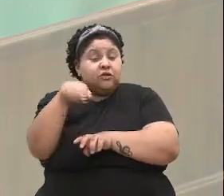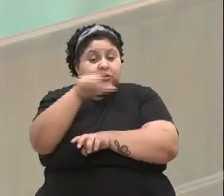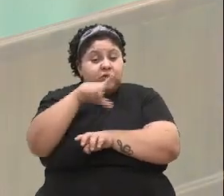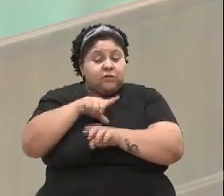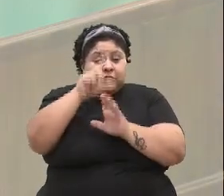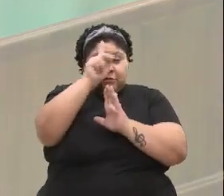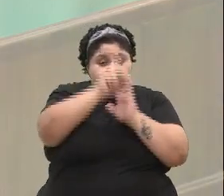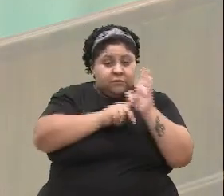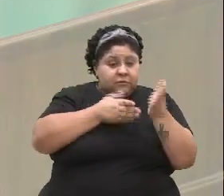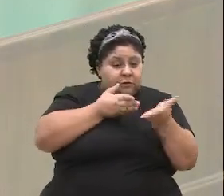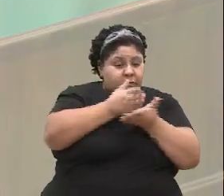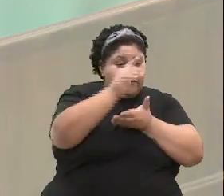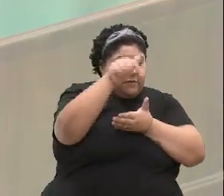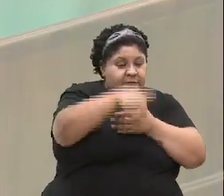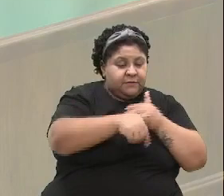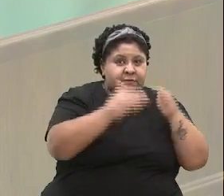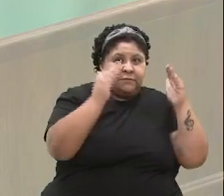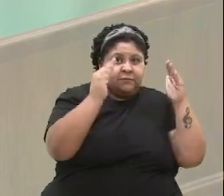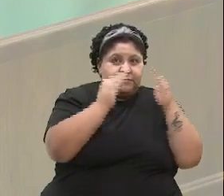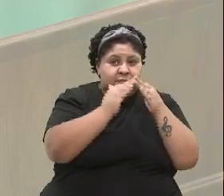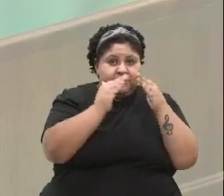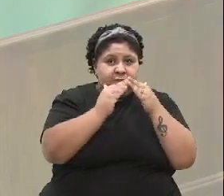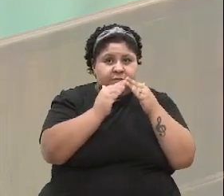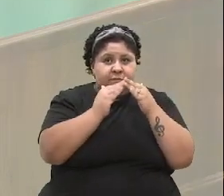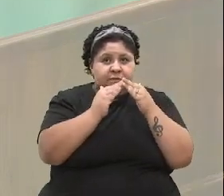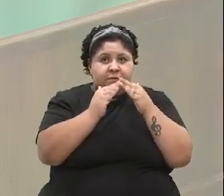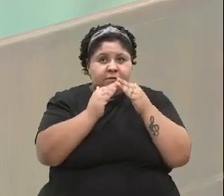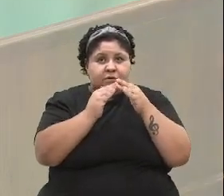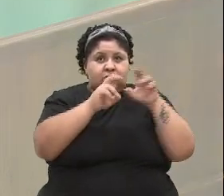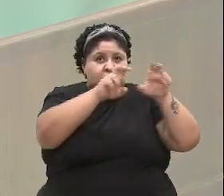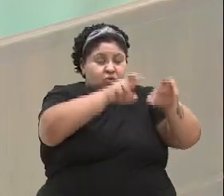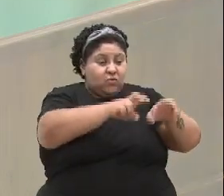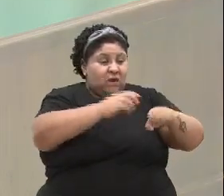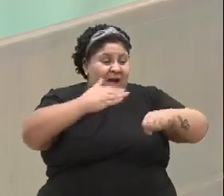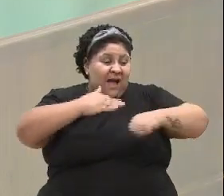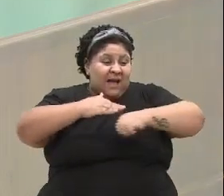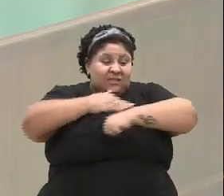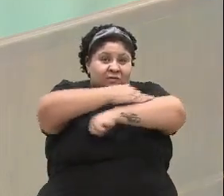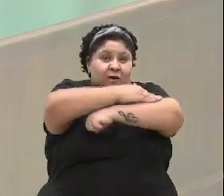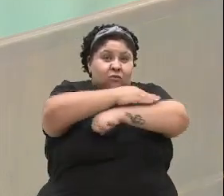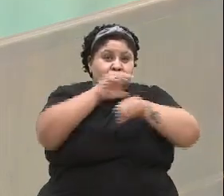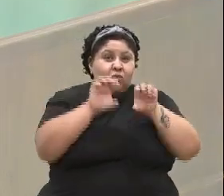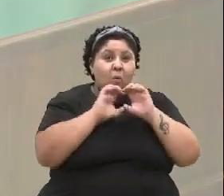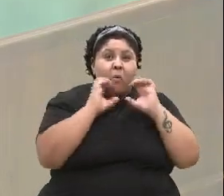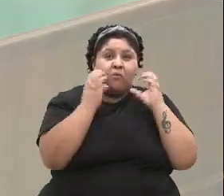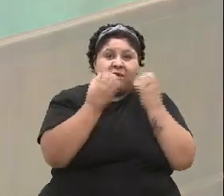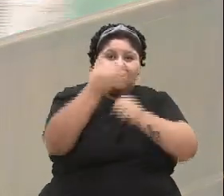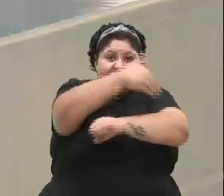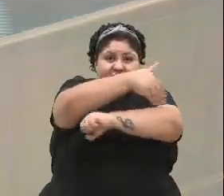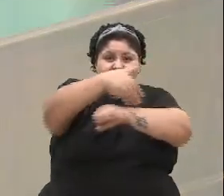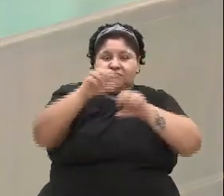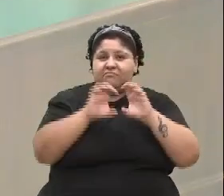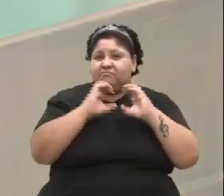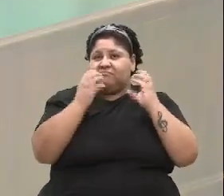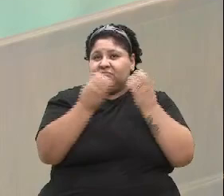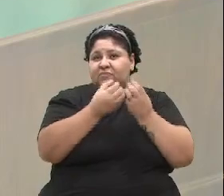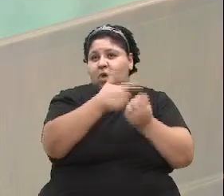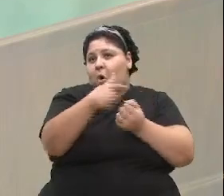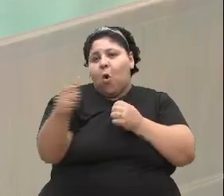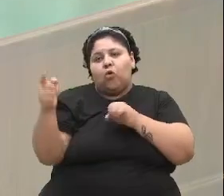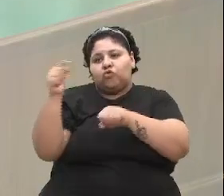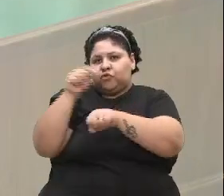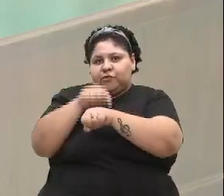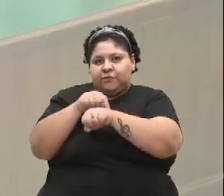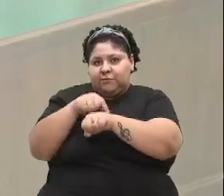projeto aprovado por esta casa sancionado pelo prefeito do asfalto Comunitário São outros tempos